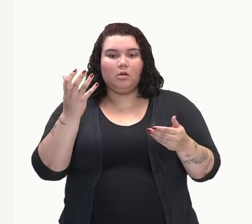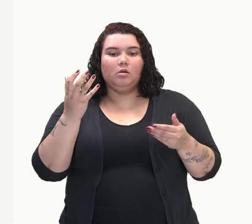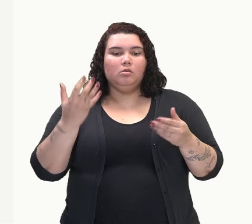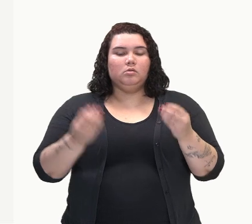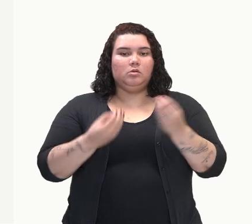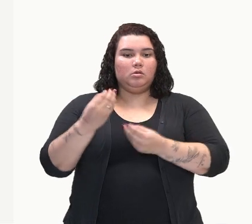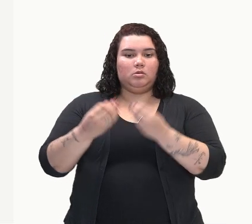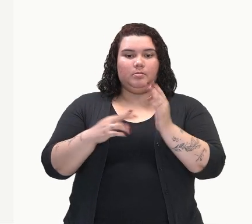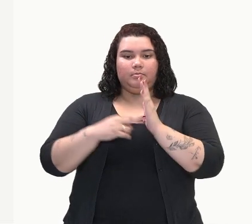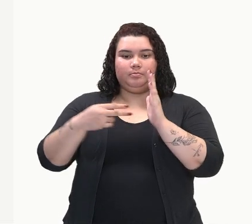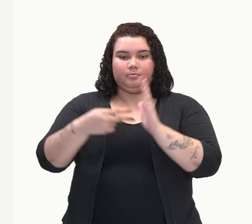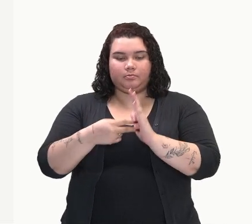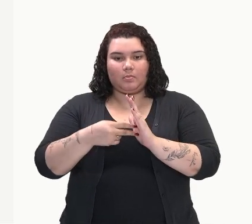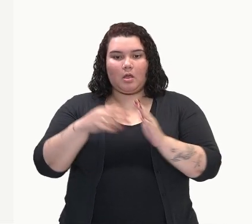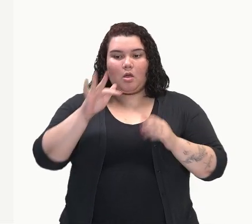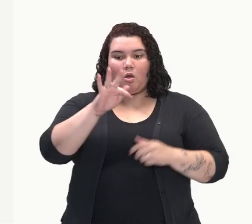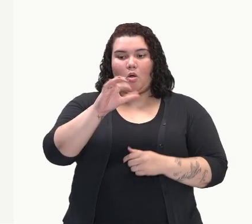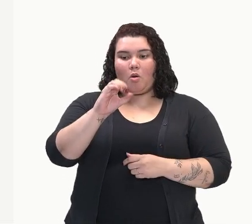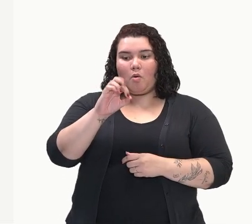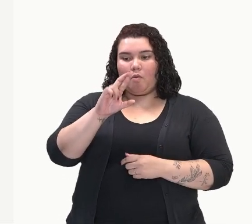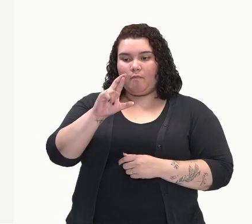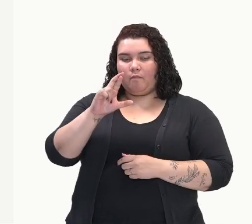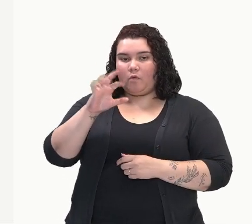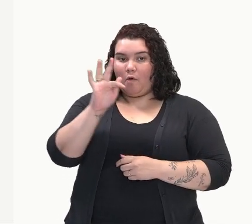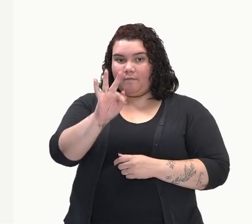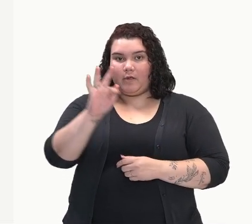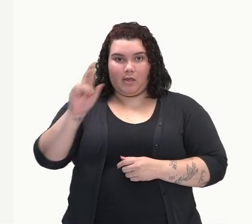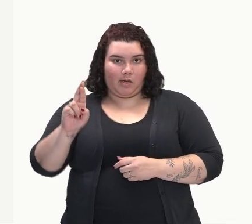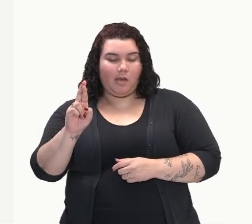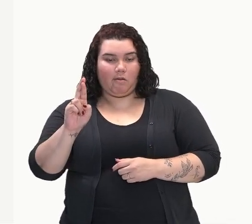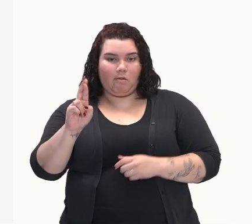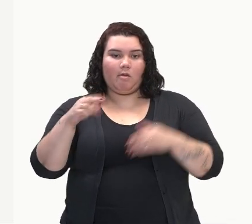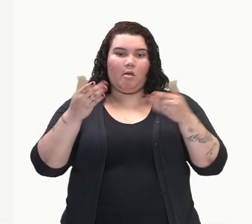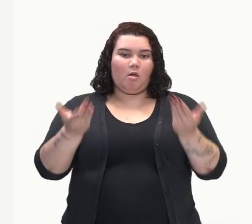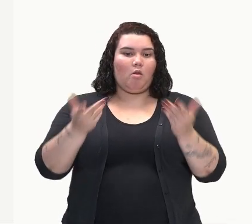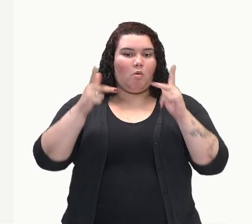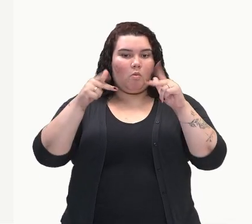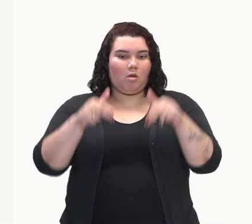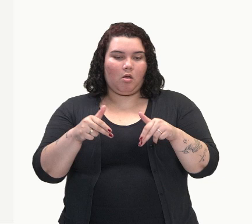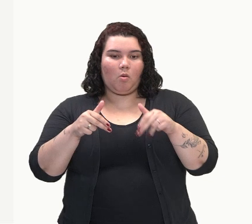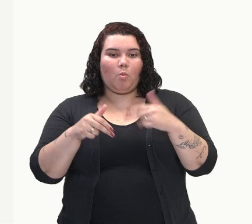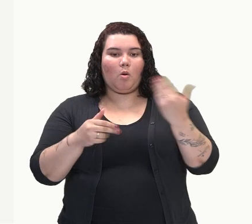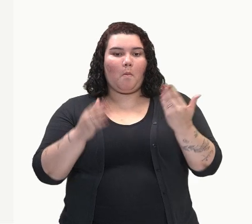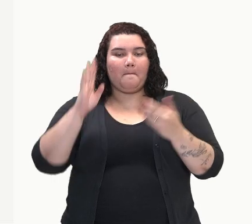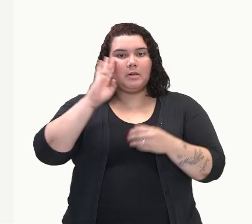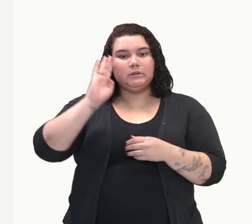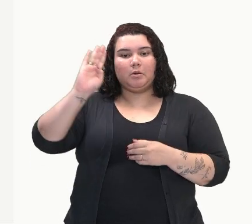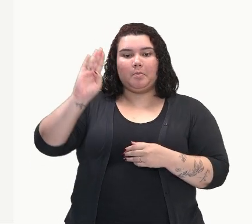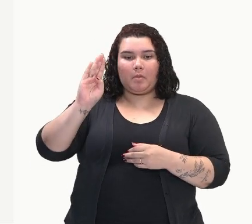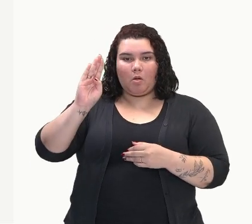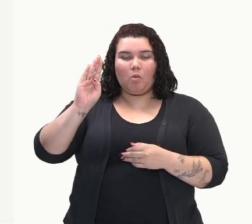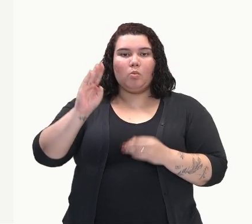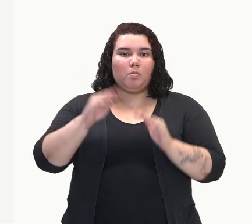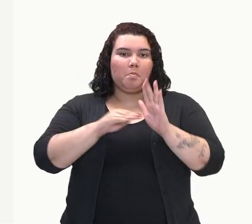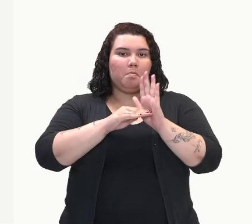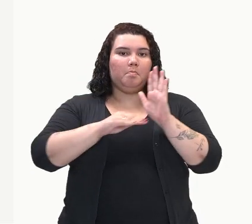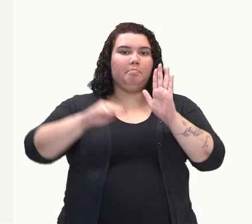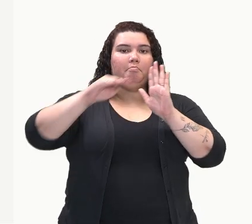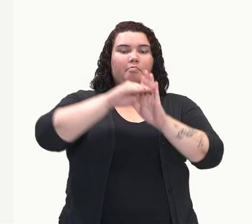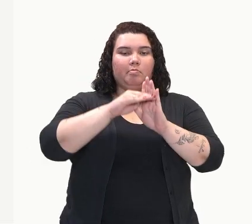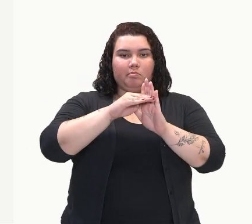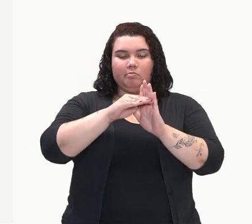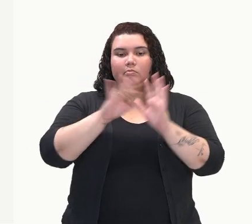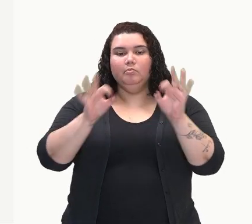a direção da força resultante será a mesma direção do vetor de maior intensidade, certo? E